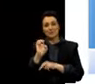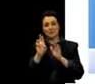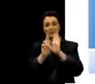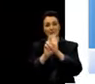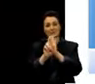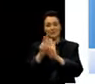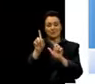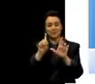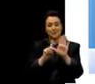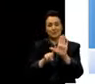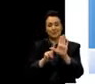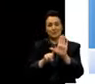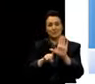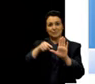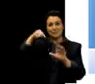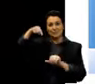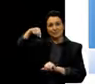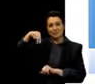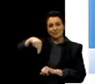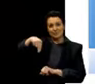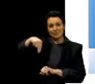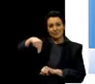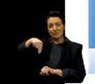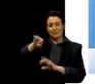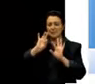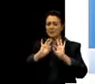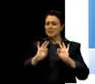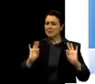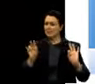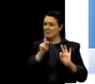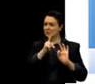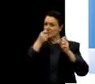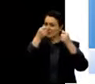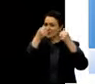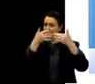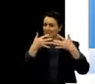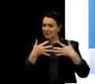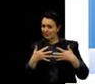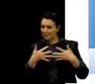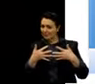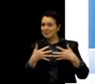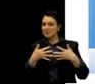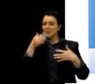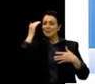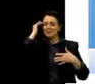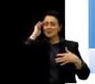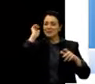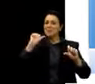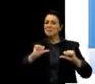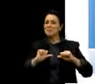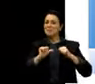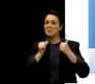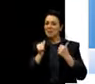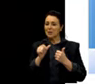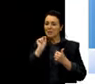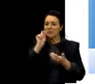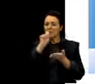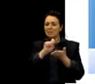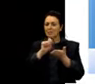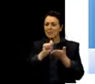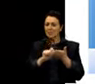N. Então, de maneira bem simples aqui para vocês poderem gravar melhor, ó, o que estaria escrito